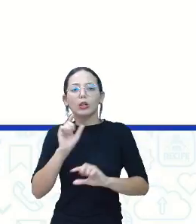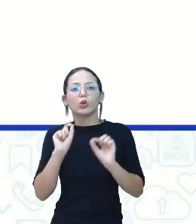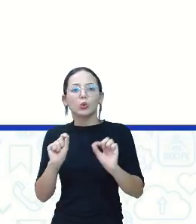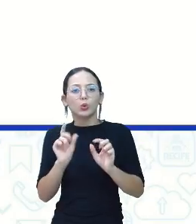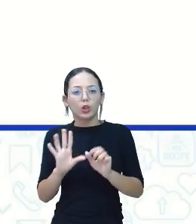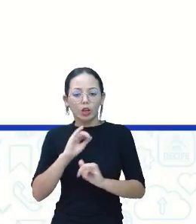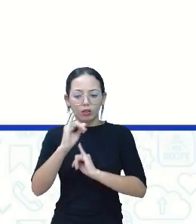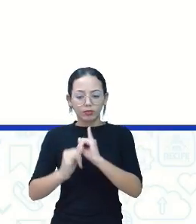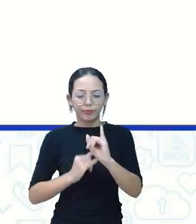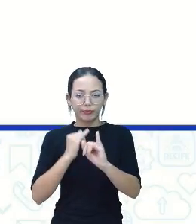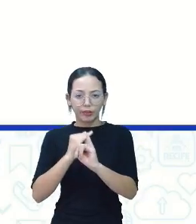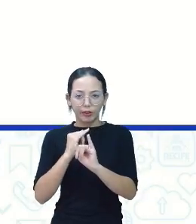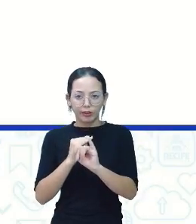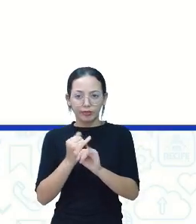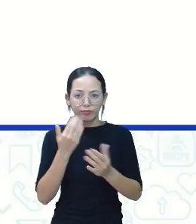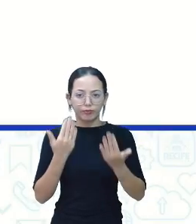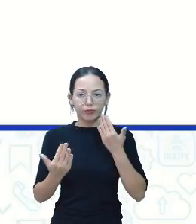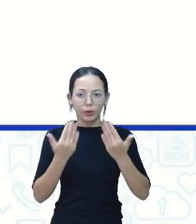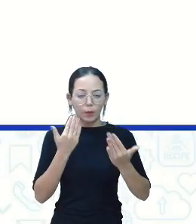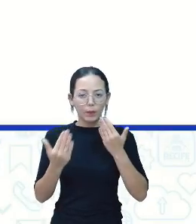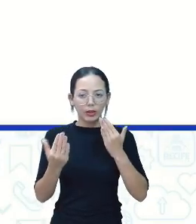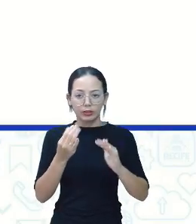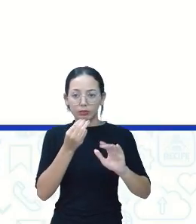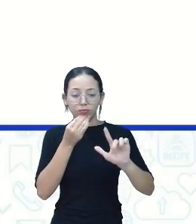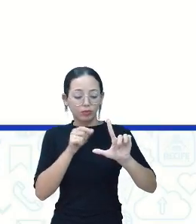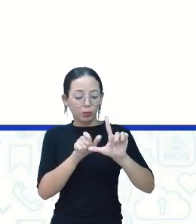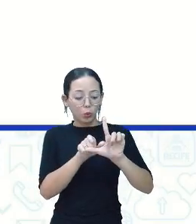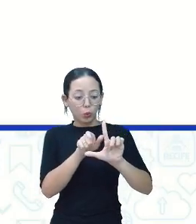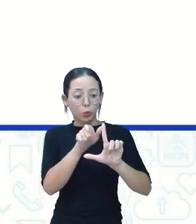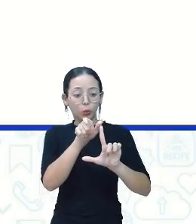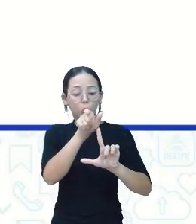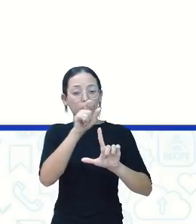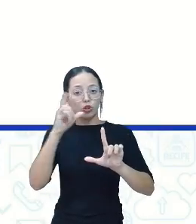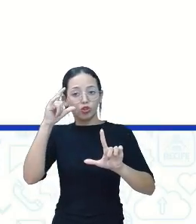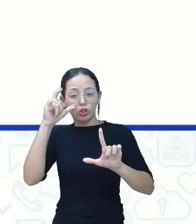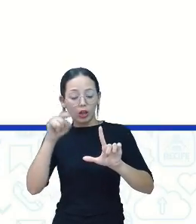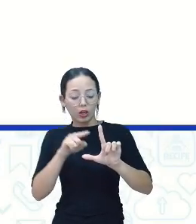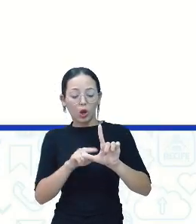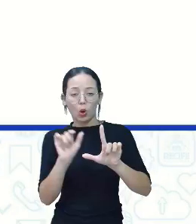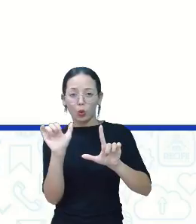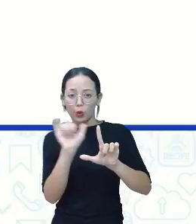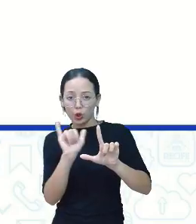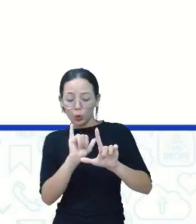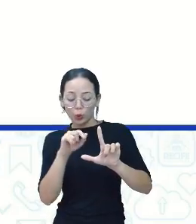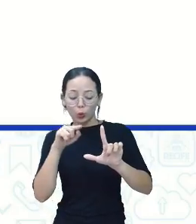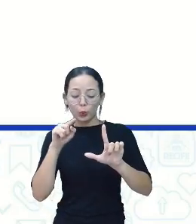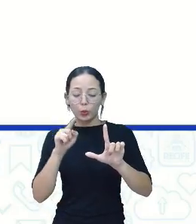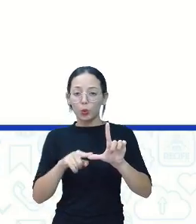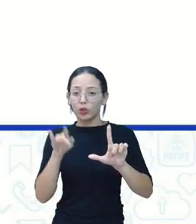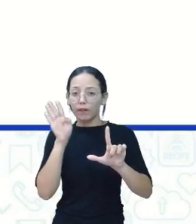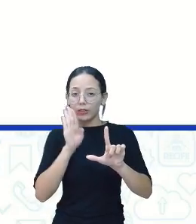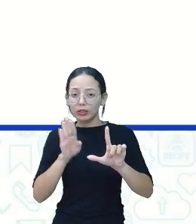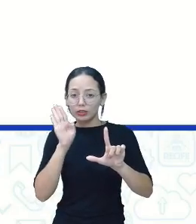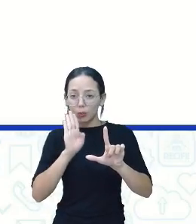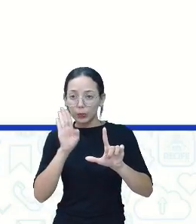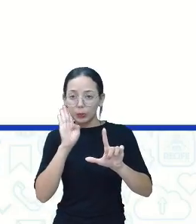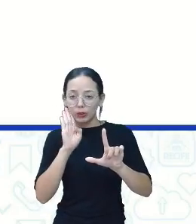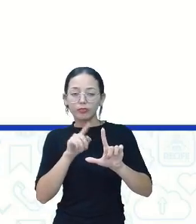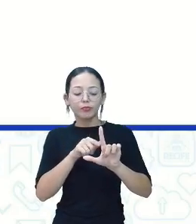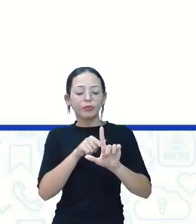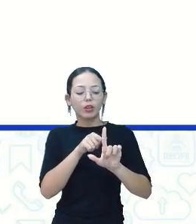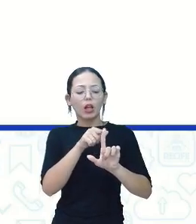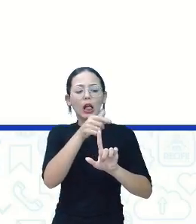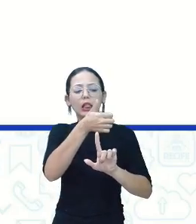na internet. Então, estou comparando ali o Instagram, o YouTube e o Facebook. Então, quando eu coloco